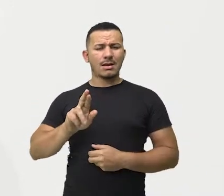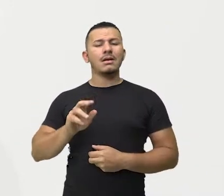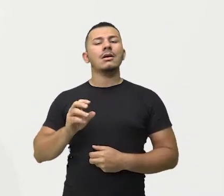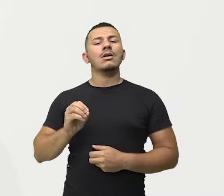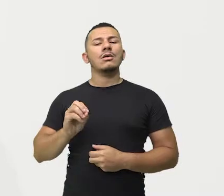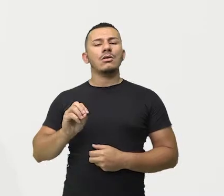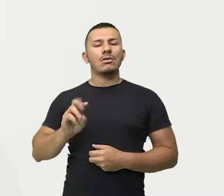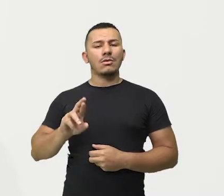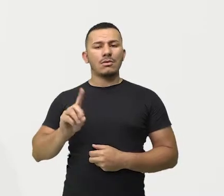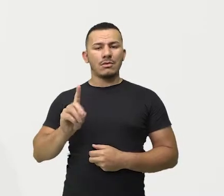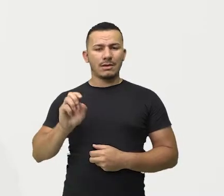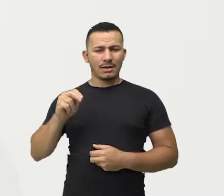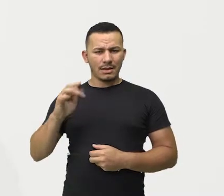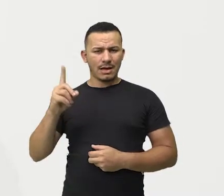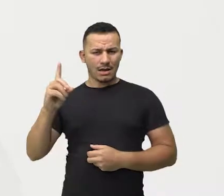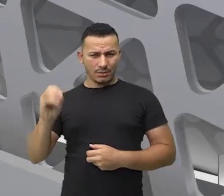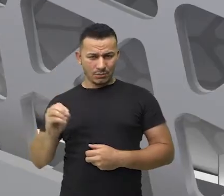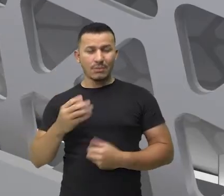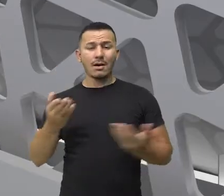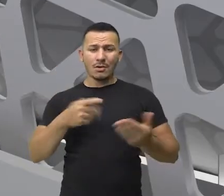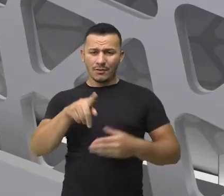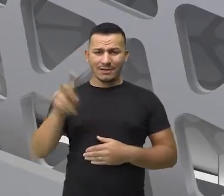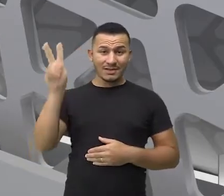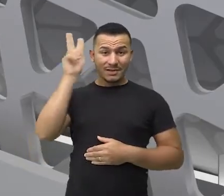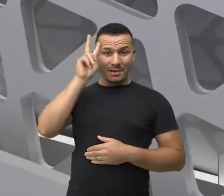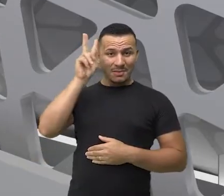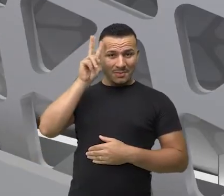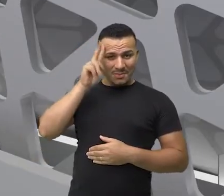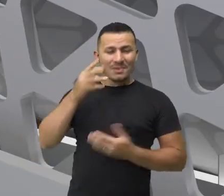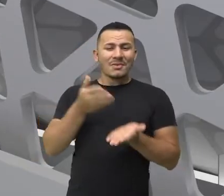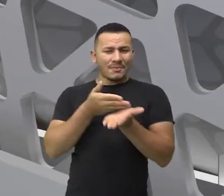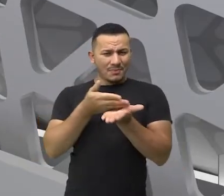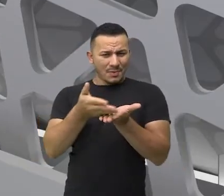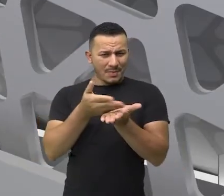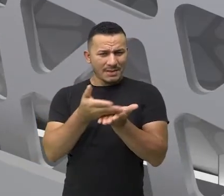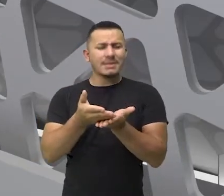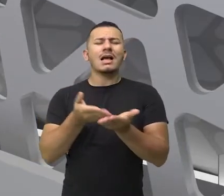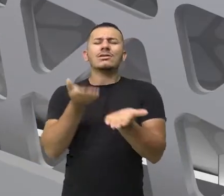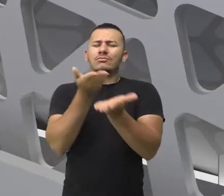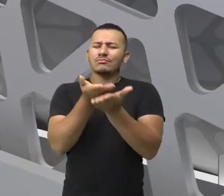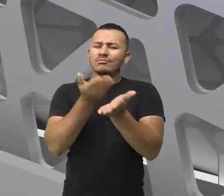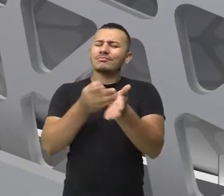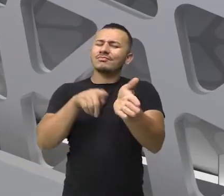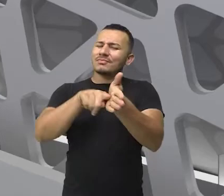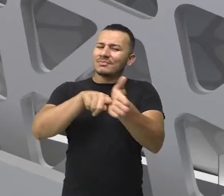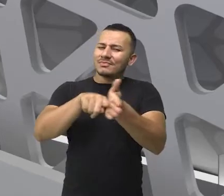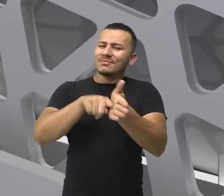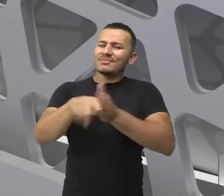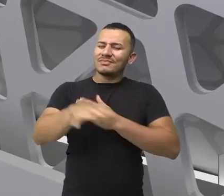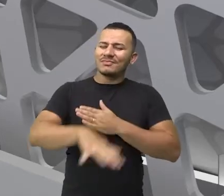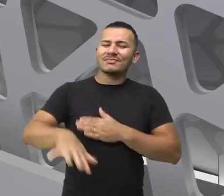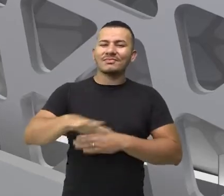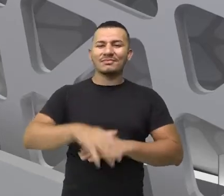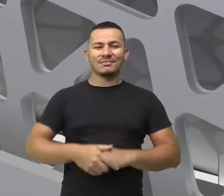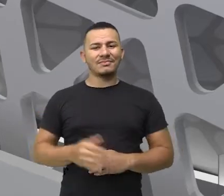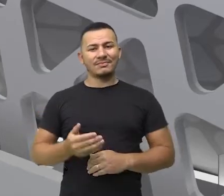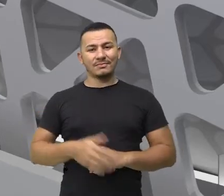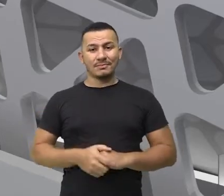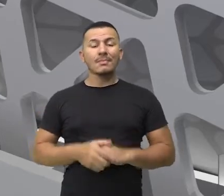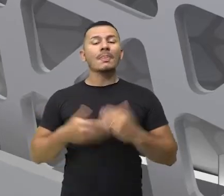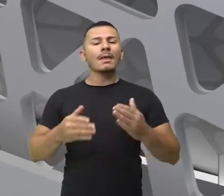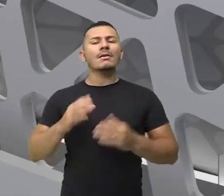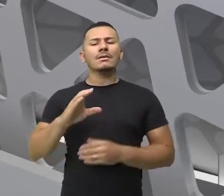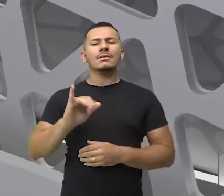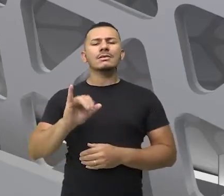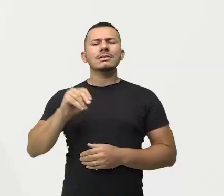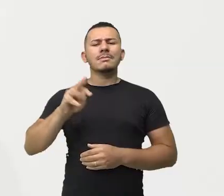através desse breve lembrete, agora nós vamos iniciar essa imersão no mundo das simetrias. E o